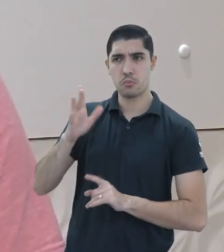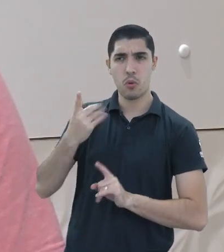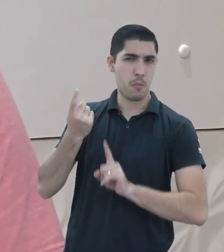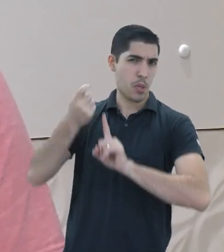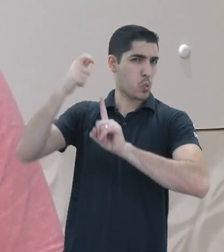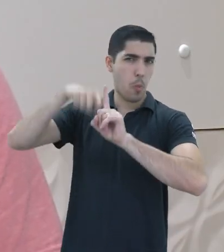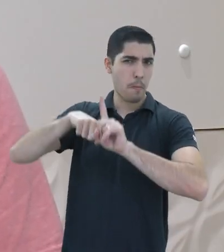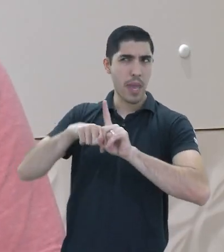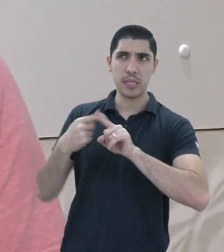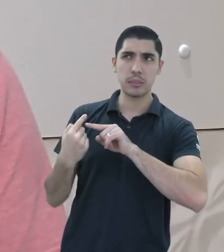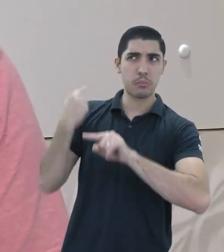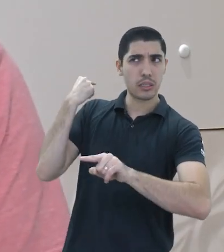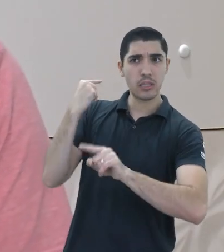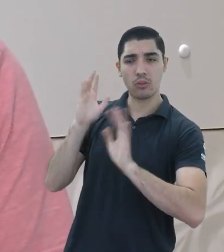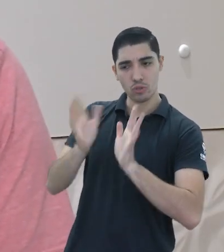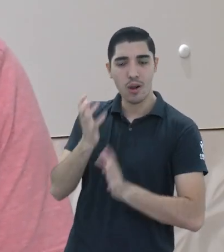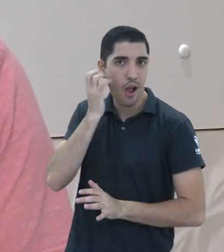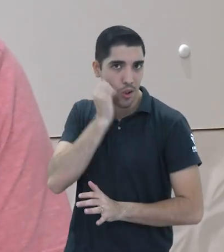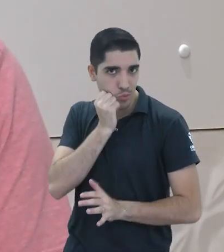menos um mês atrás.